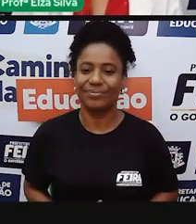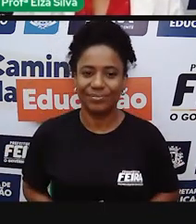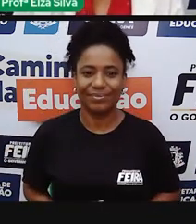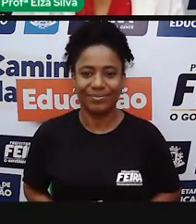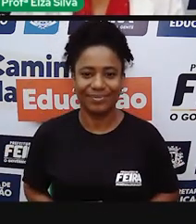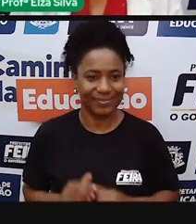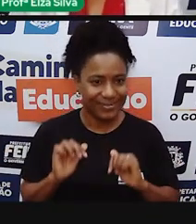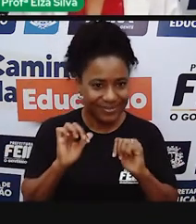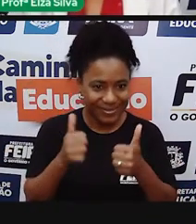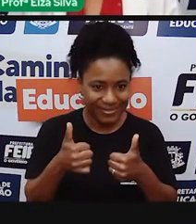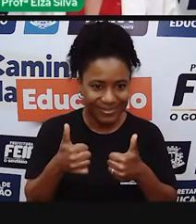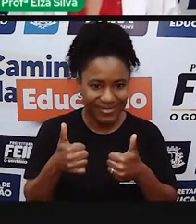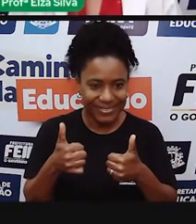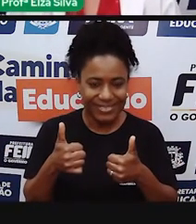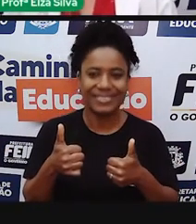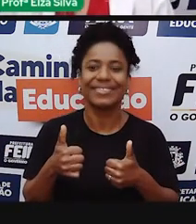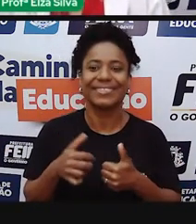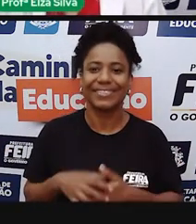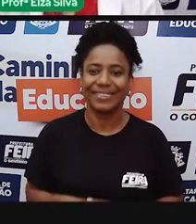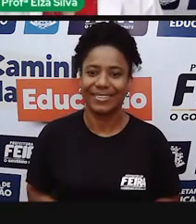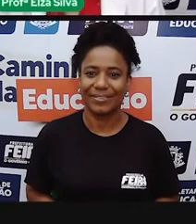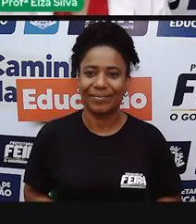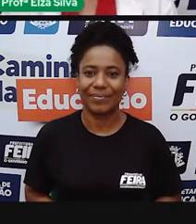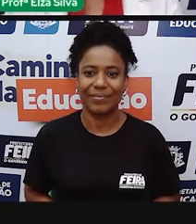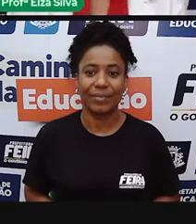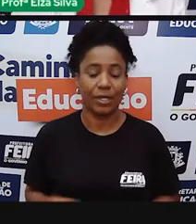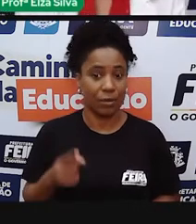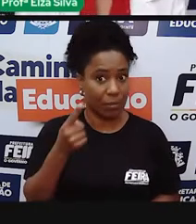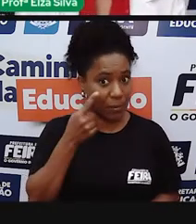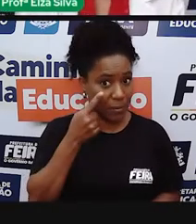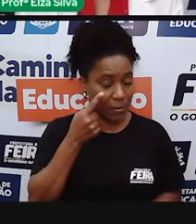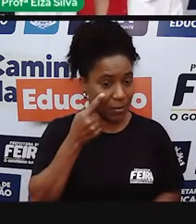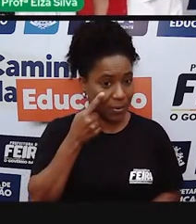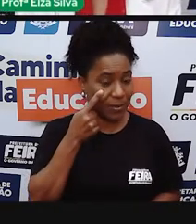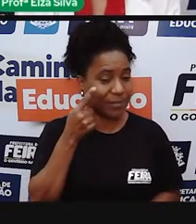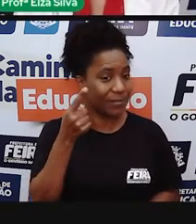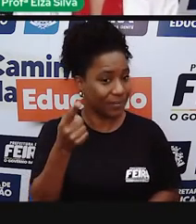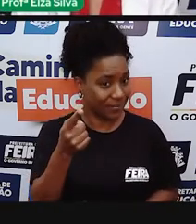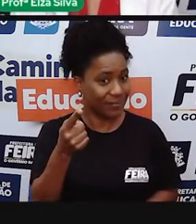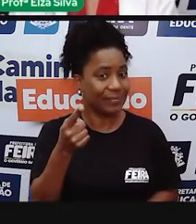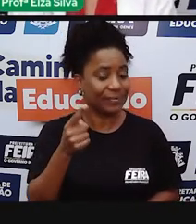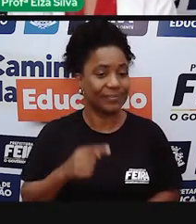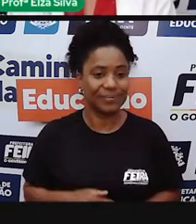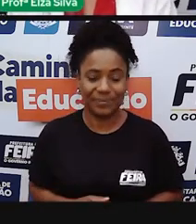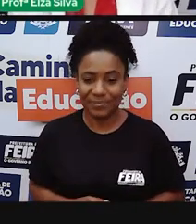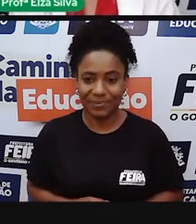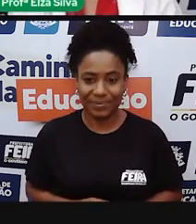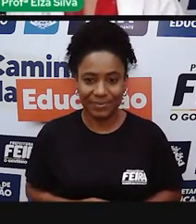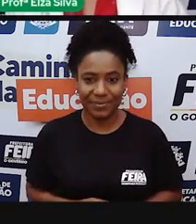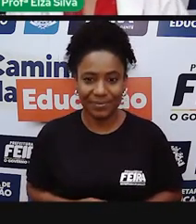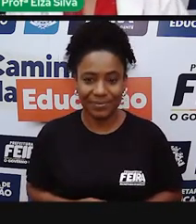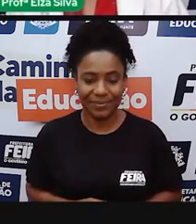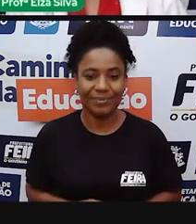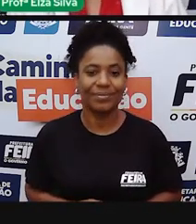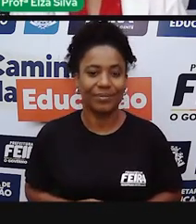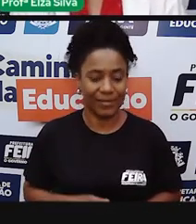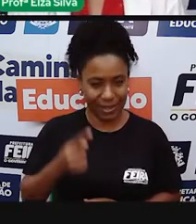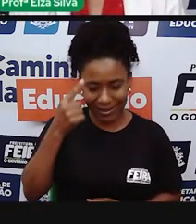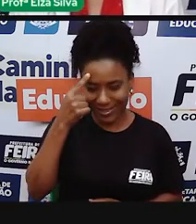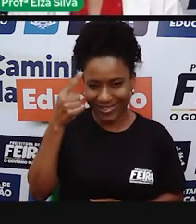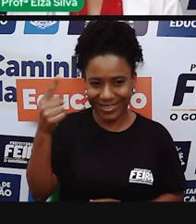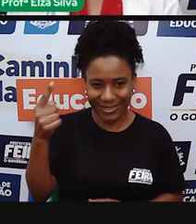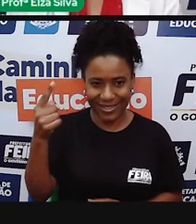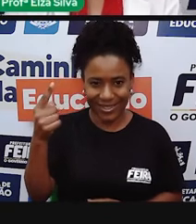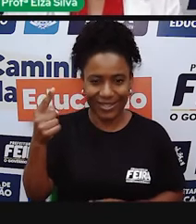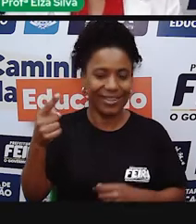Ok, students? Então, vamos lá, vamos aprender um pouco mais. Lembrem que no início da aula